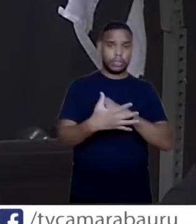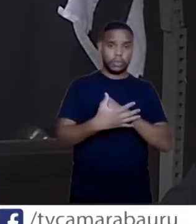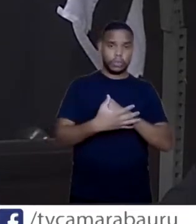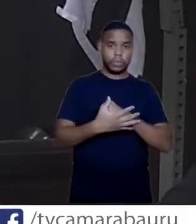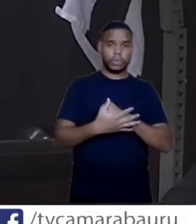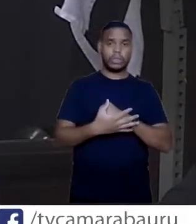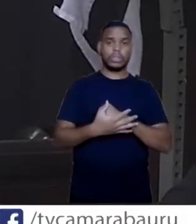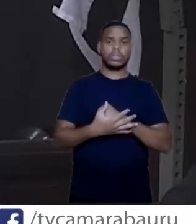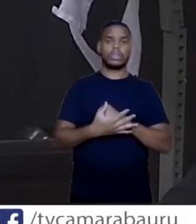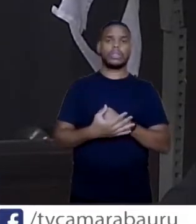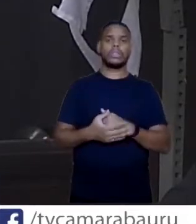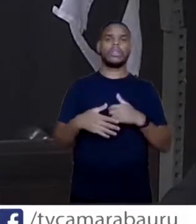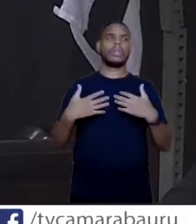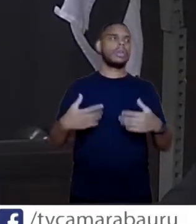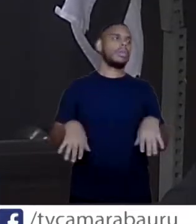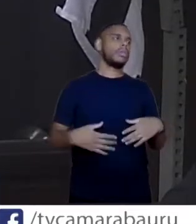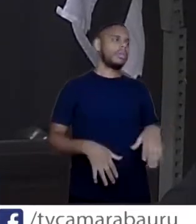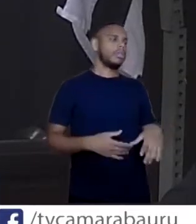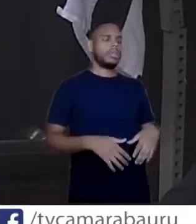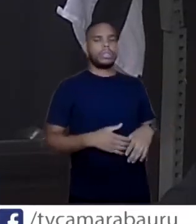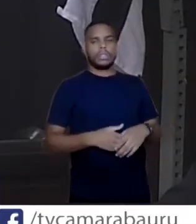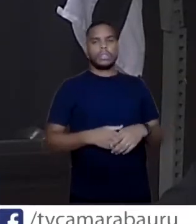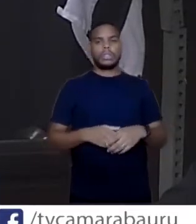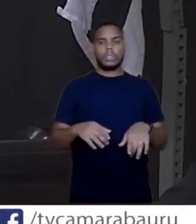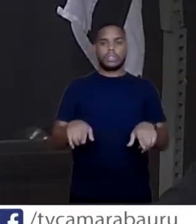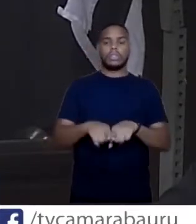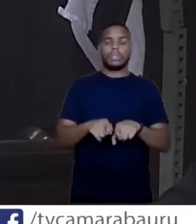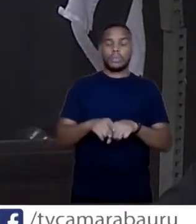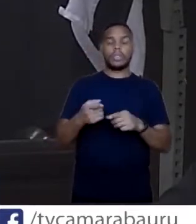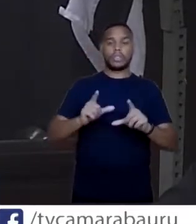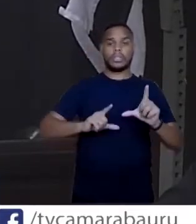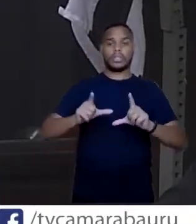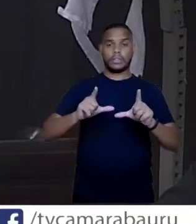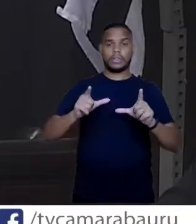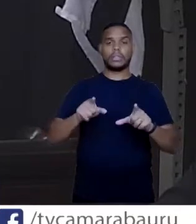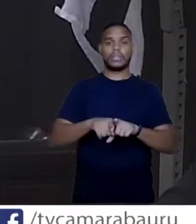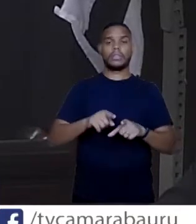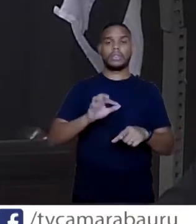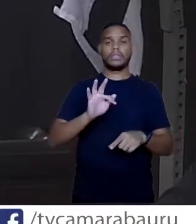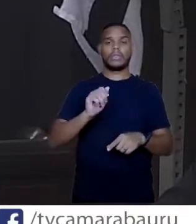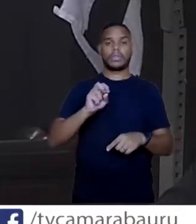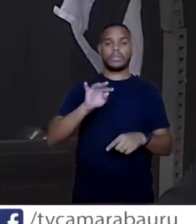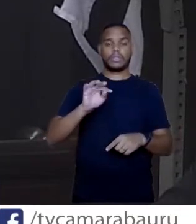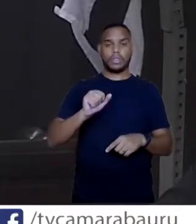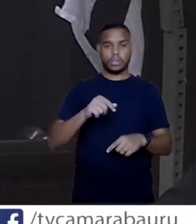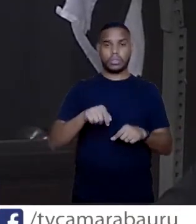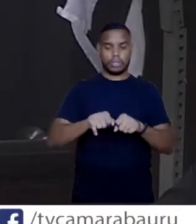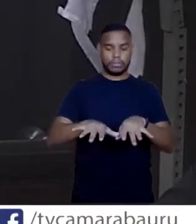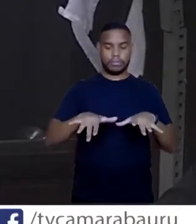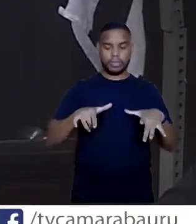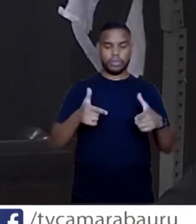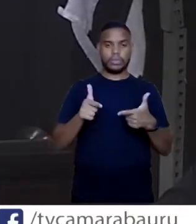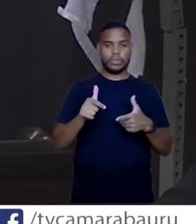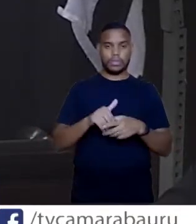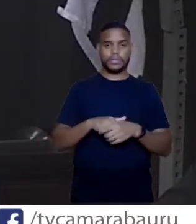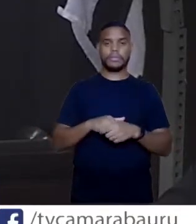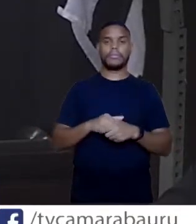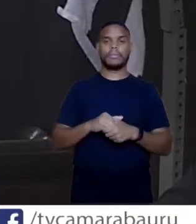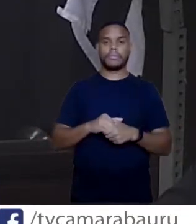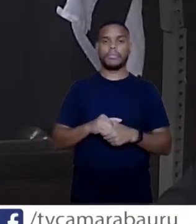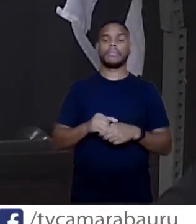parou até ana maria braga não tem programa mais o faustão não pode ter plateia e aí por